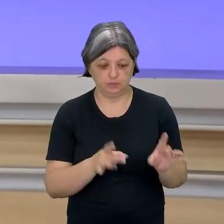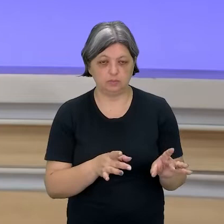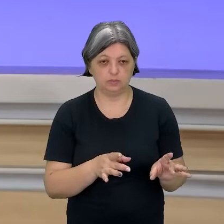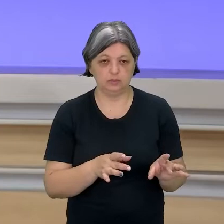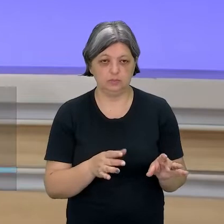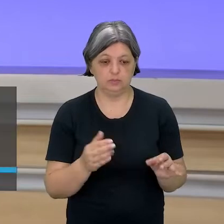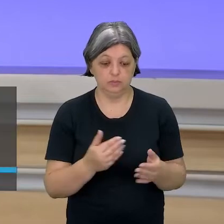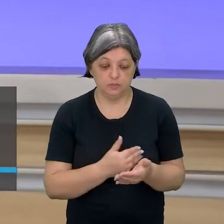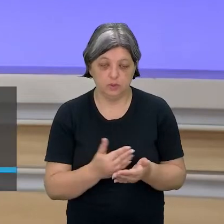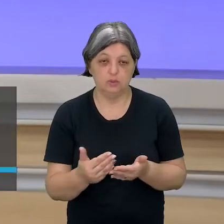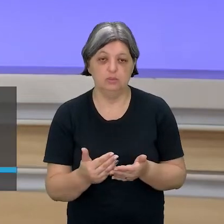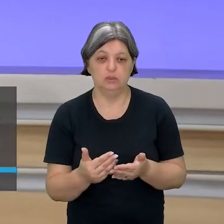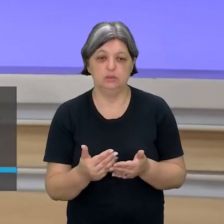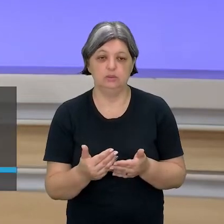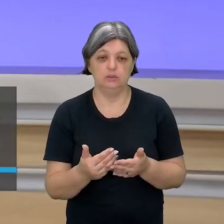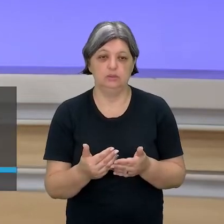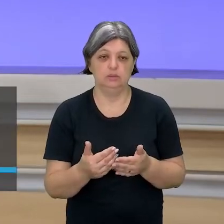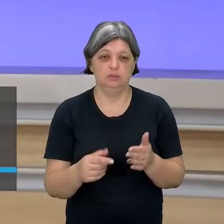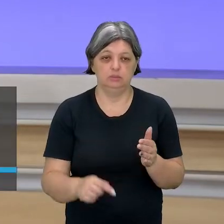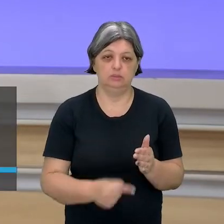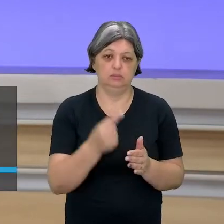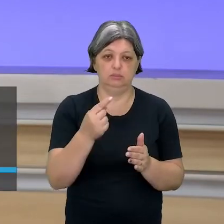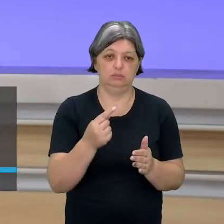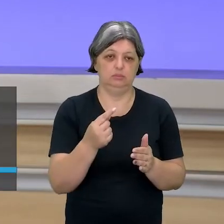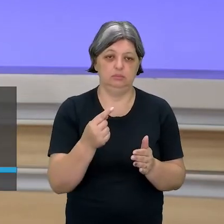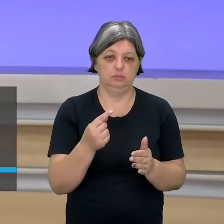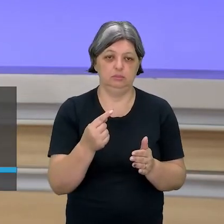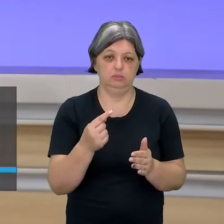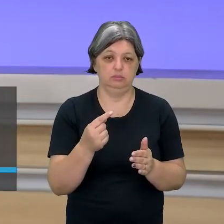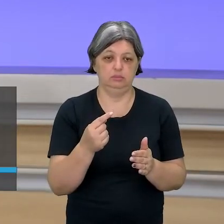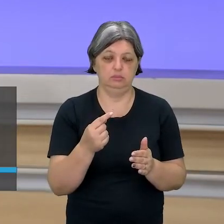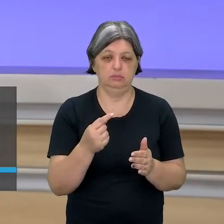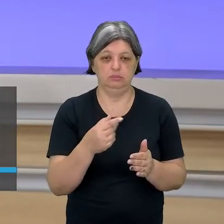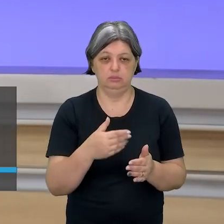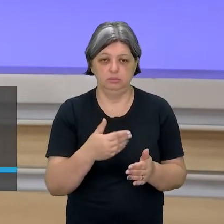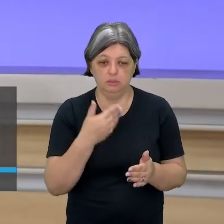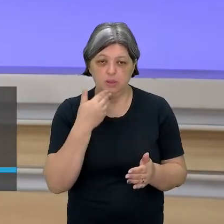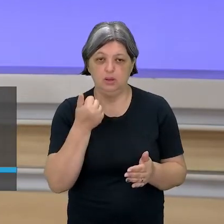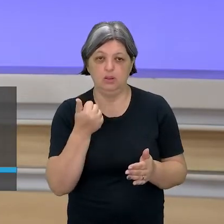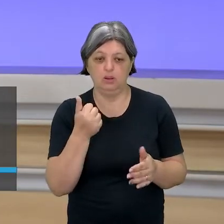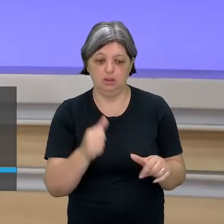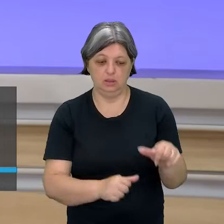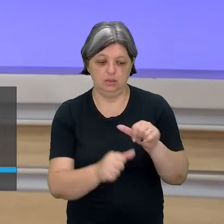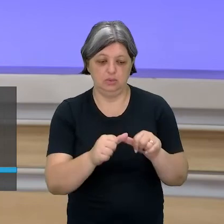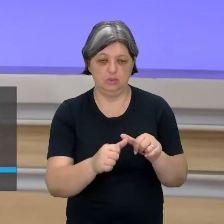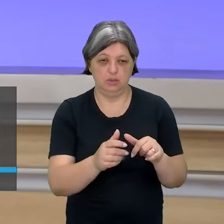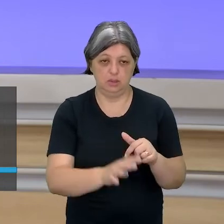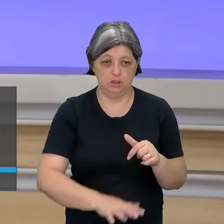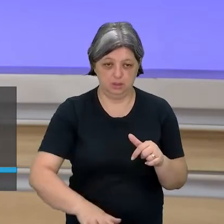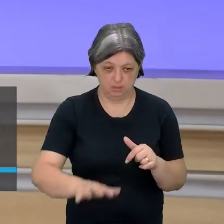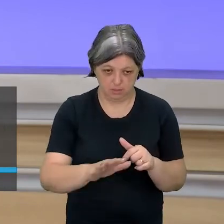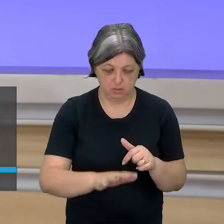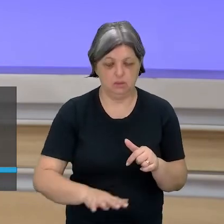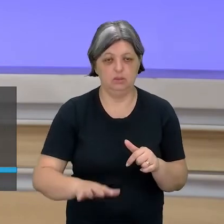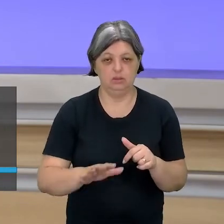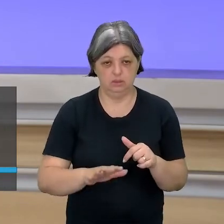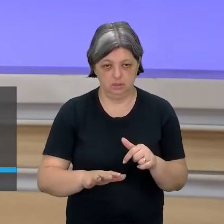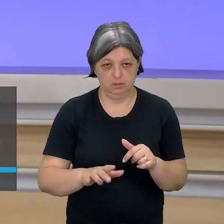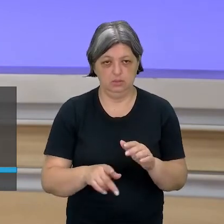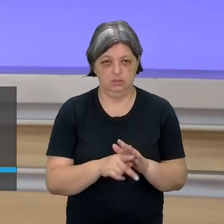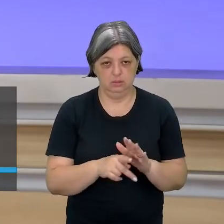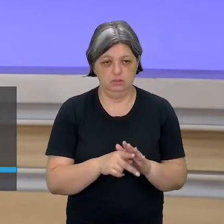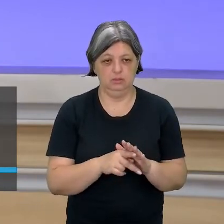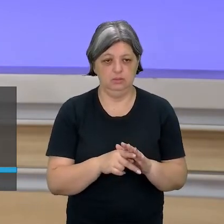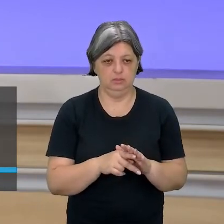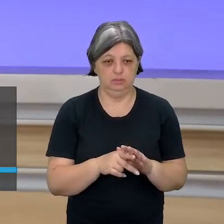quando a comunidade pioneira consegue se restabelecer nesse ambiente, ela começa a modificar o